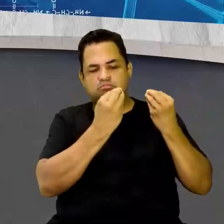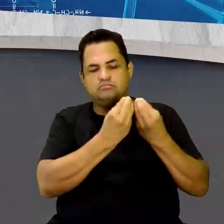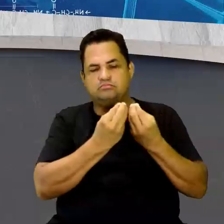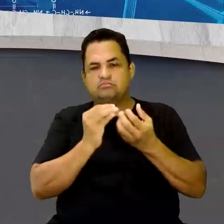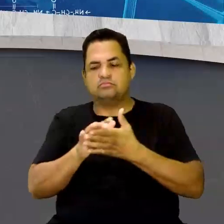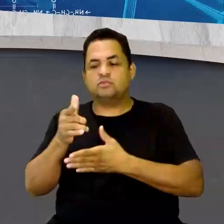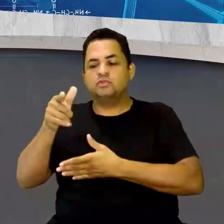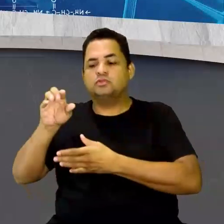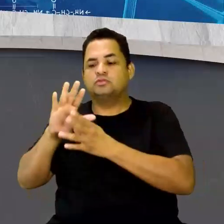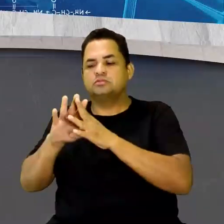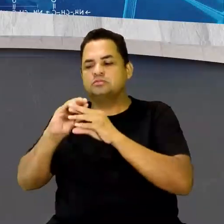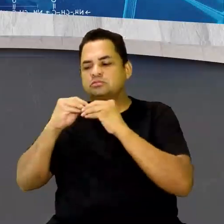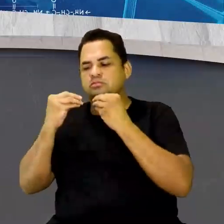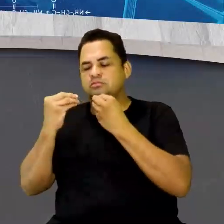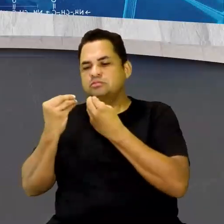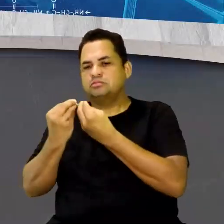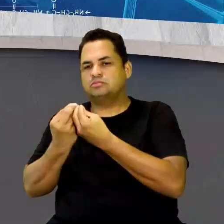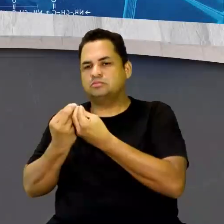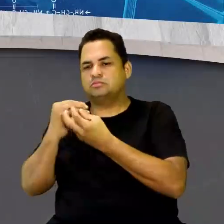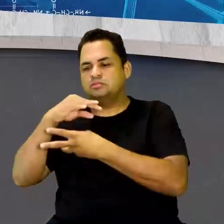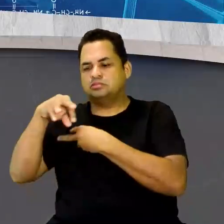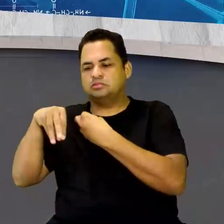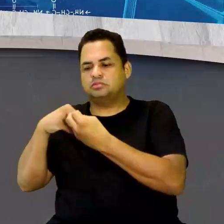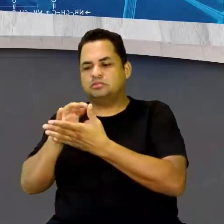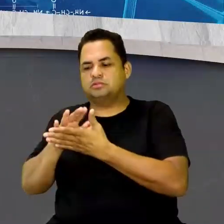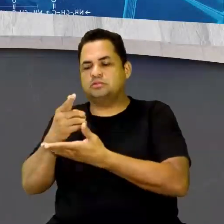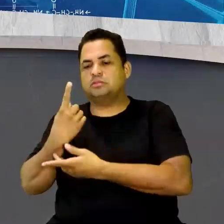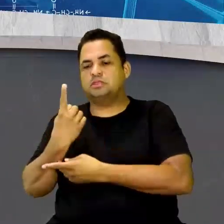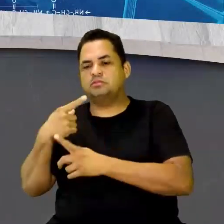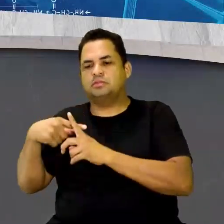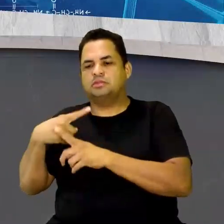composta, né? Que foi exatamente